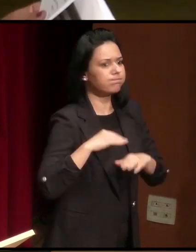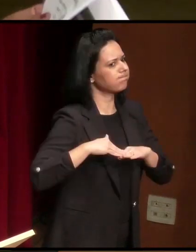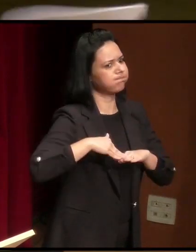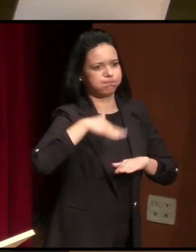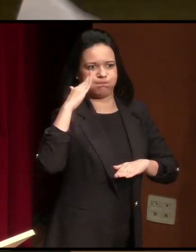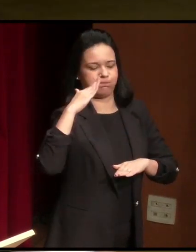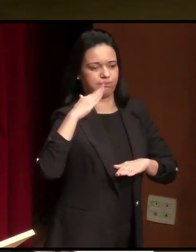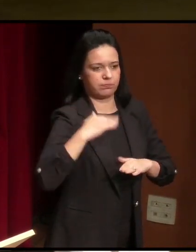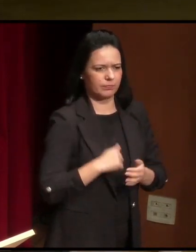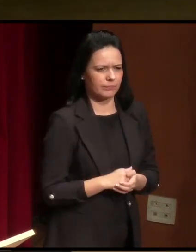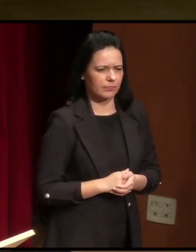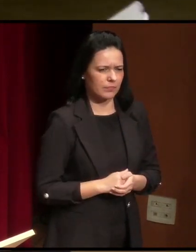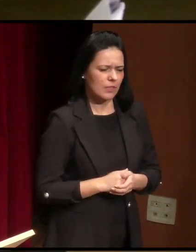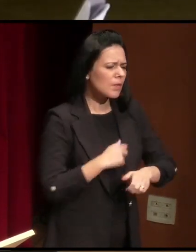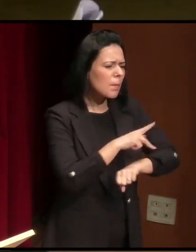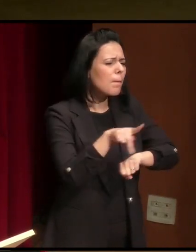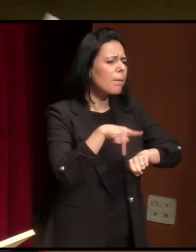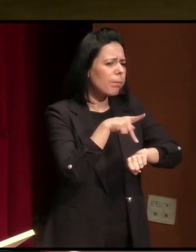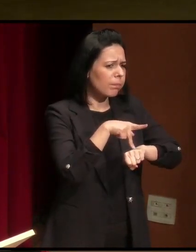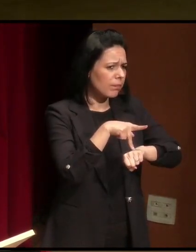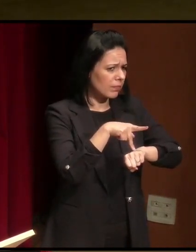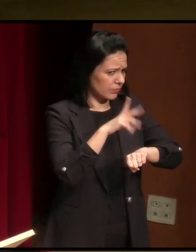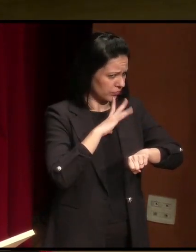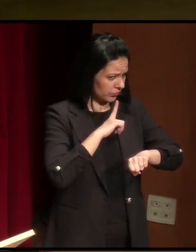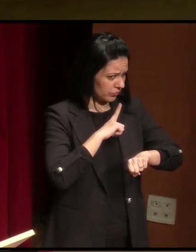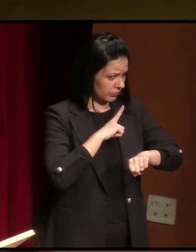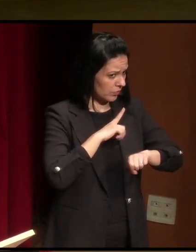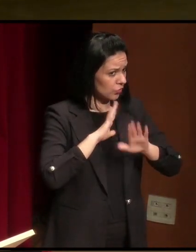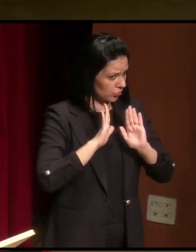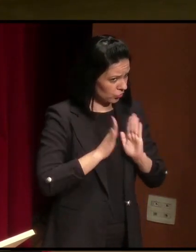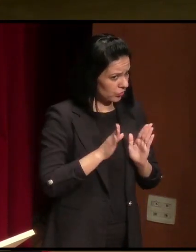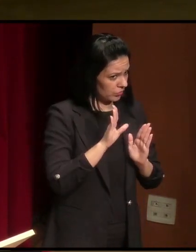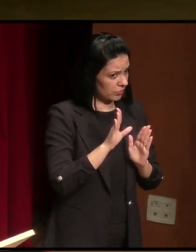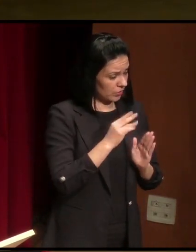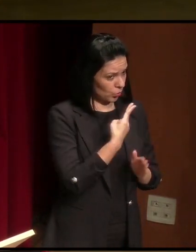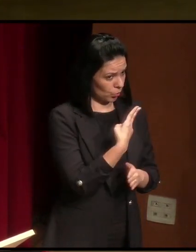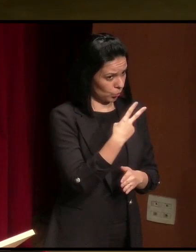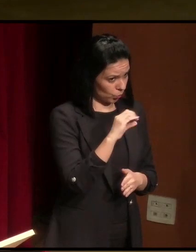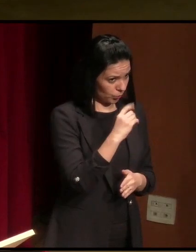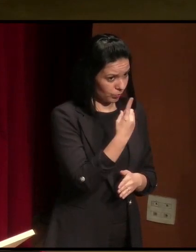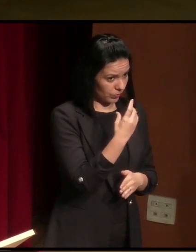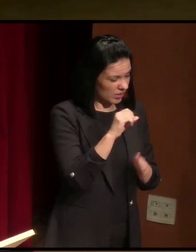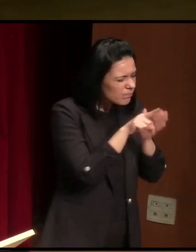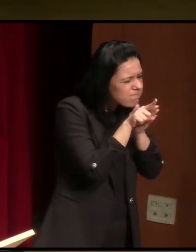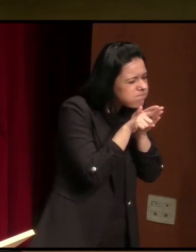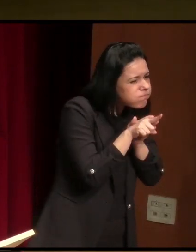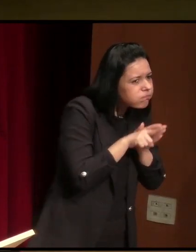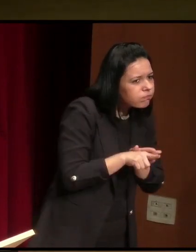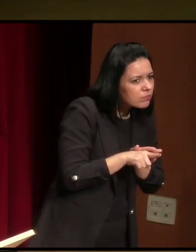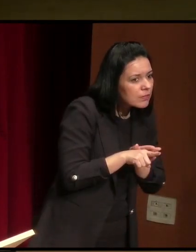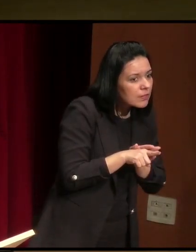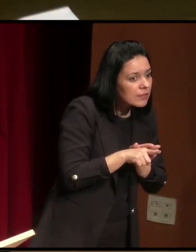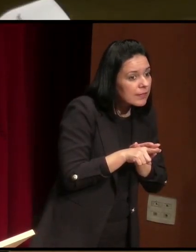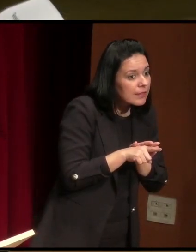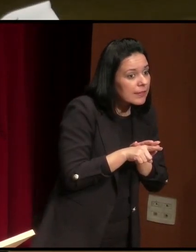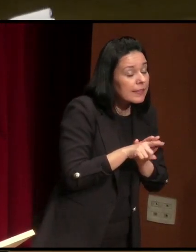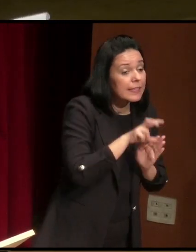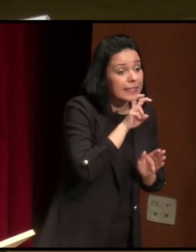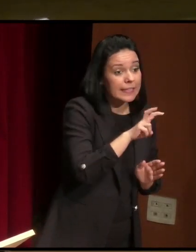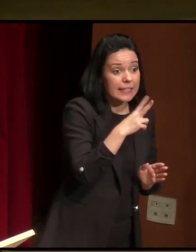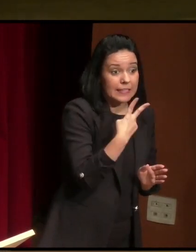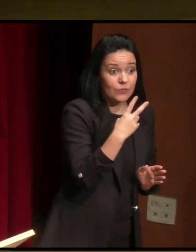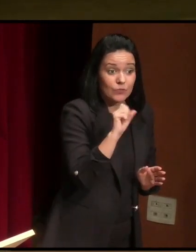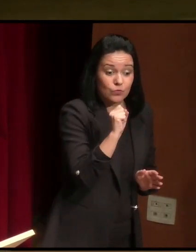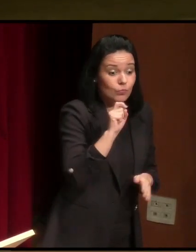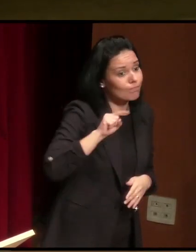para um país que no último censo, né, de 2010, diz que nós temos mais de 528